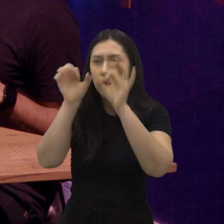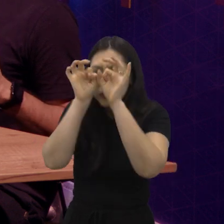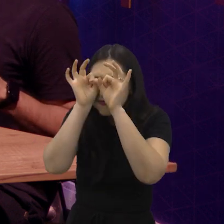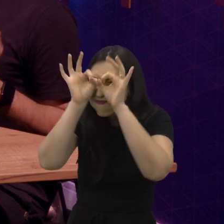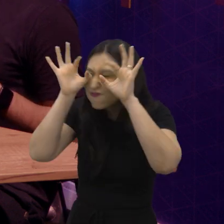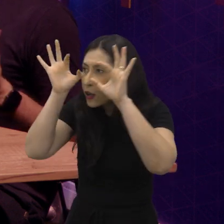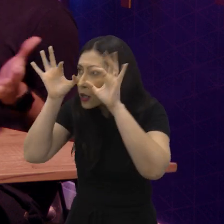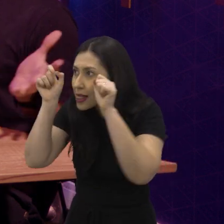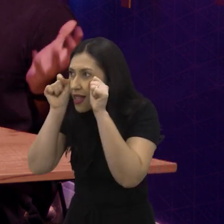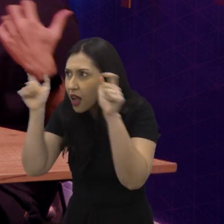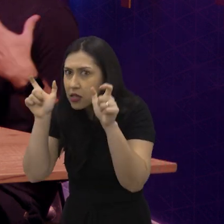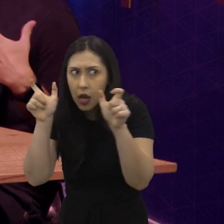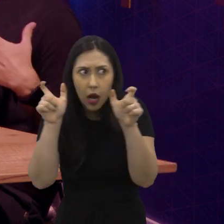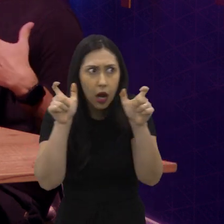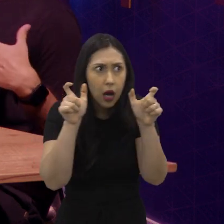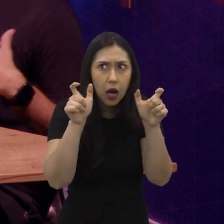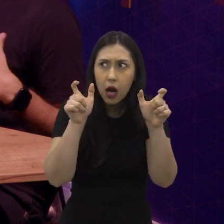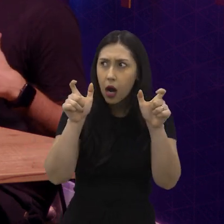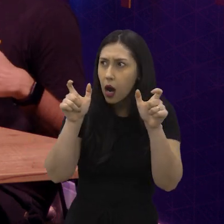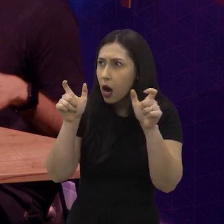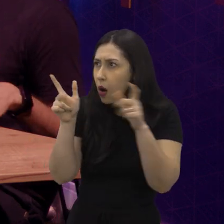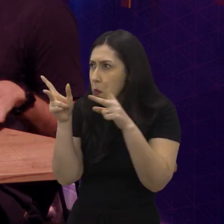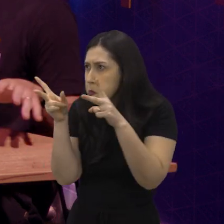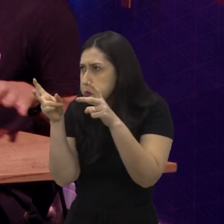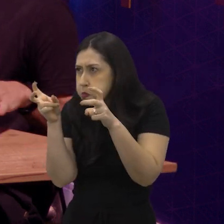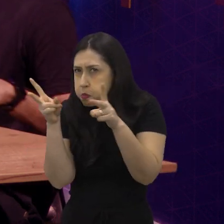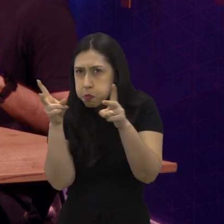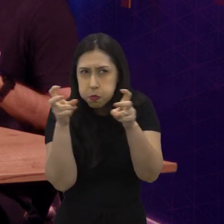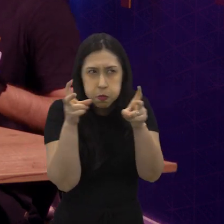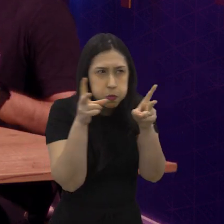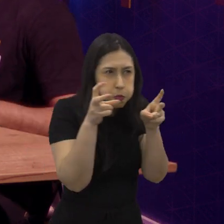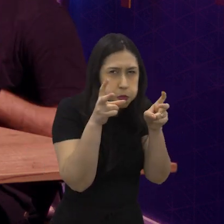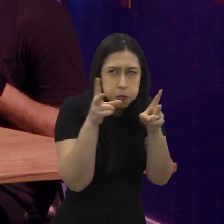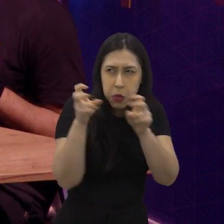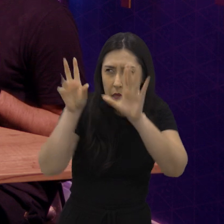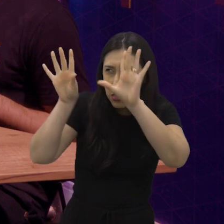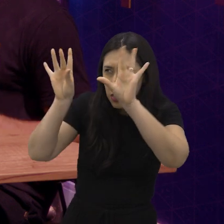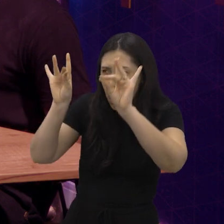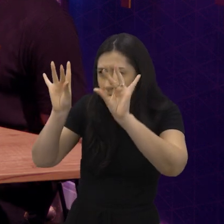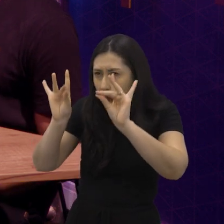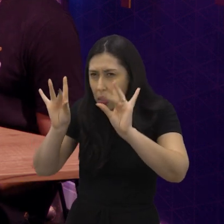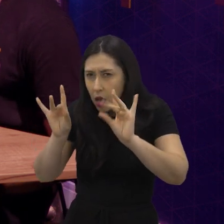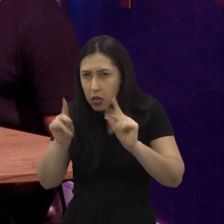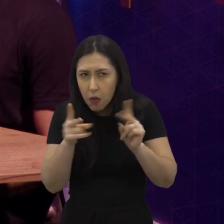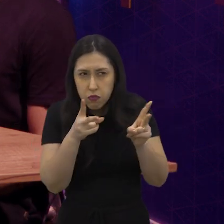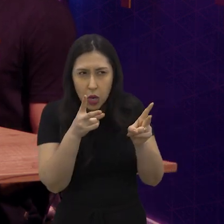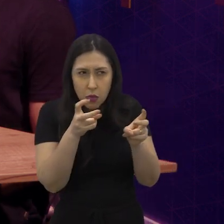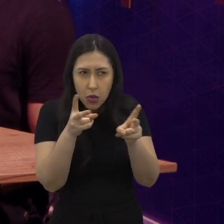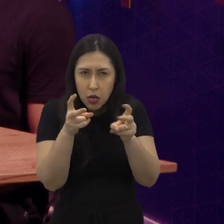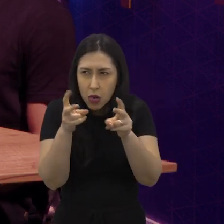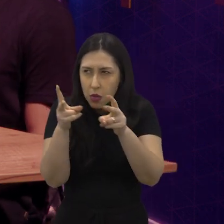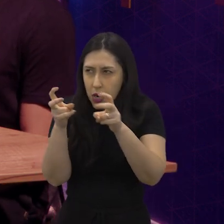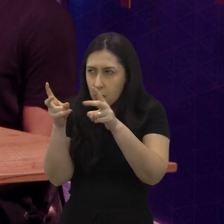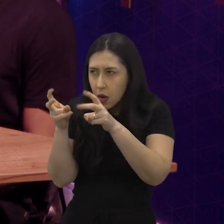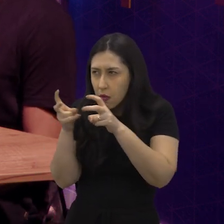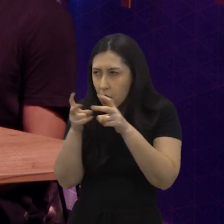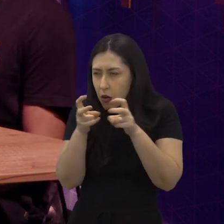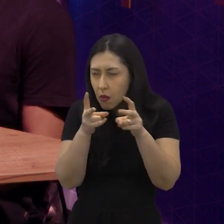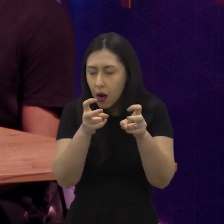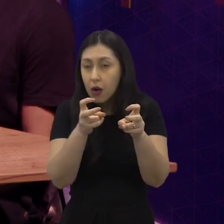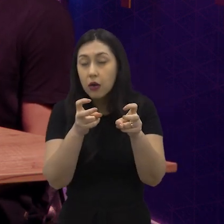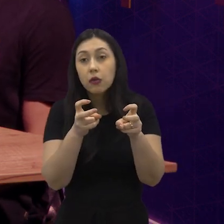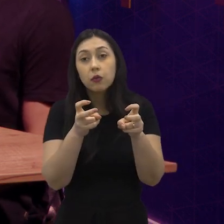as pupilas, para estar mais atento, tá entrando mais luz, a gente tá mais atento a detalhes que, com a pupila fechada, a gente não